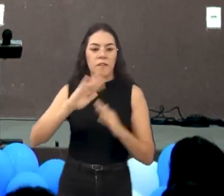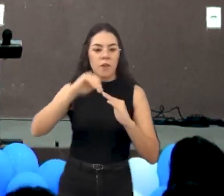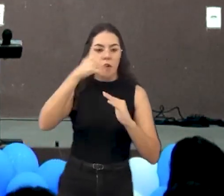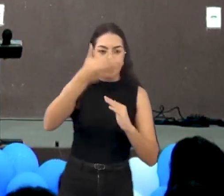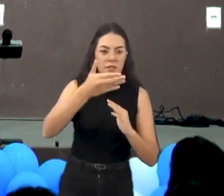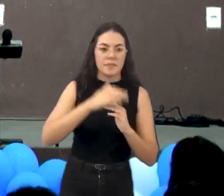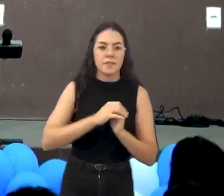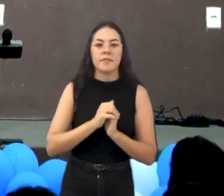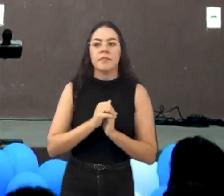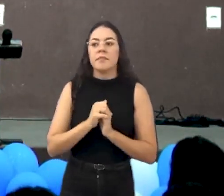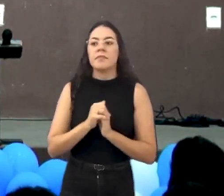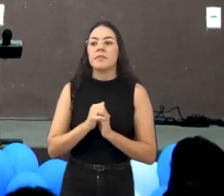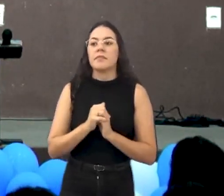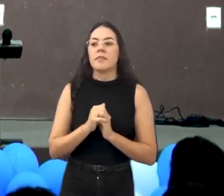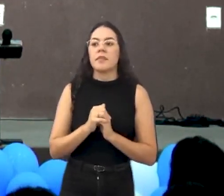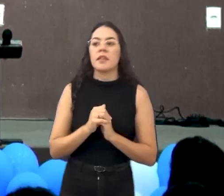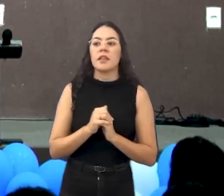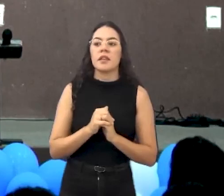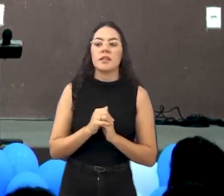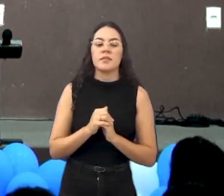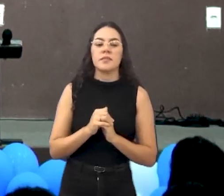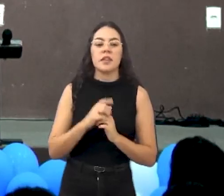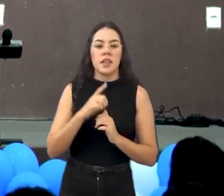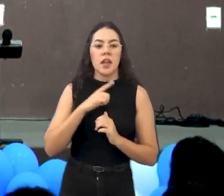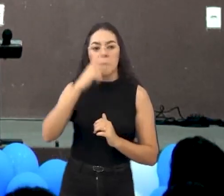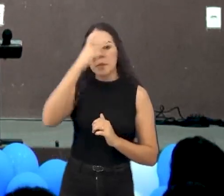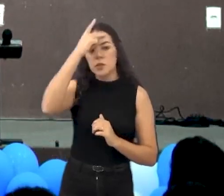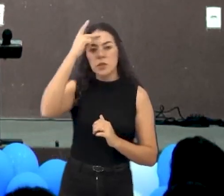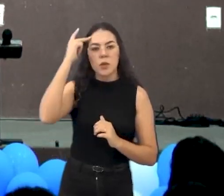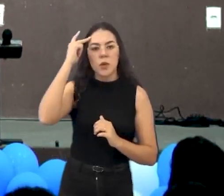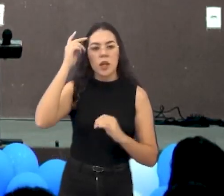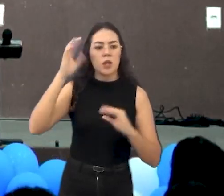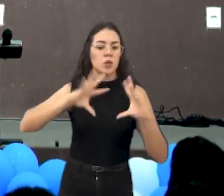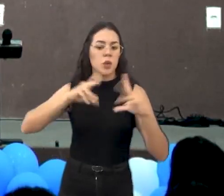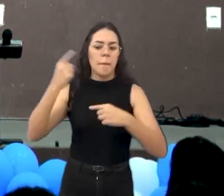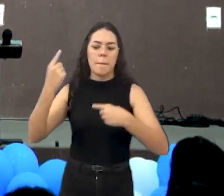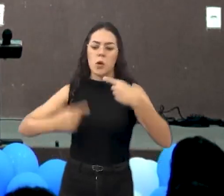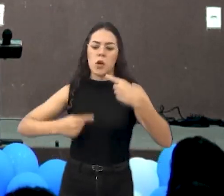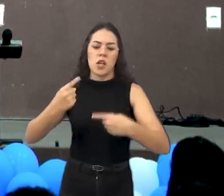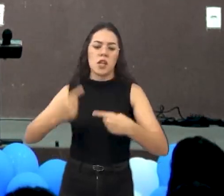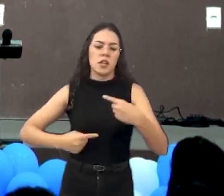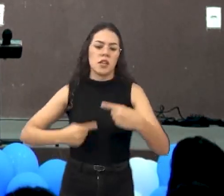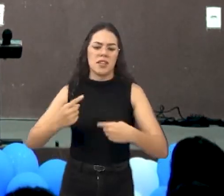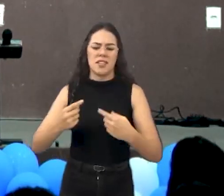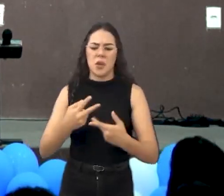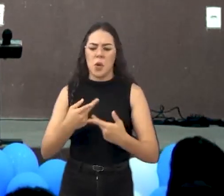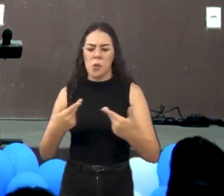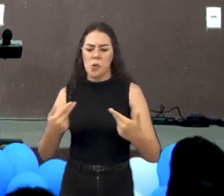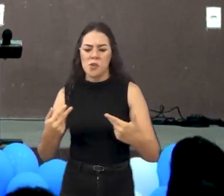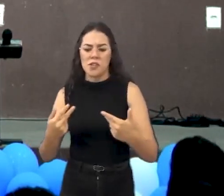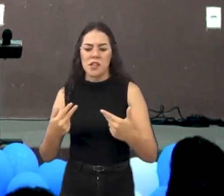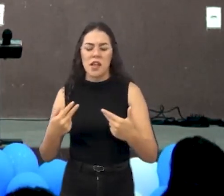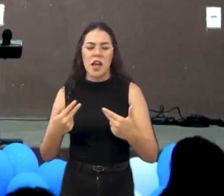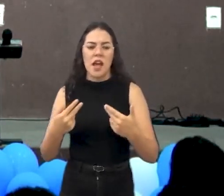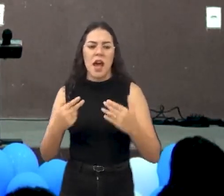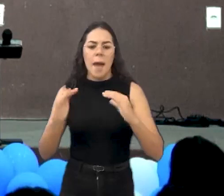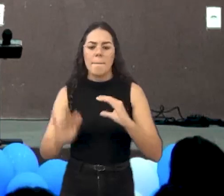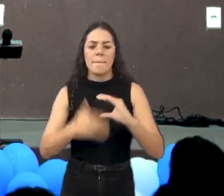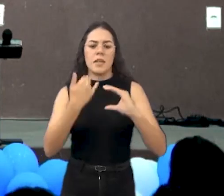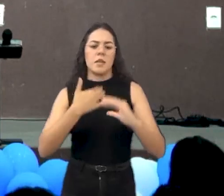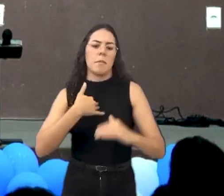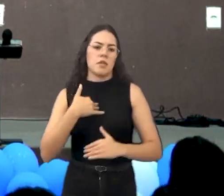Tranquilo. Está falando de mim. Não. Tem uma pessoa que tudo que é de política, de conspiração, de não sei o que lá, a pessoa está mandando para